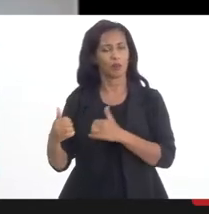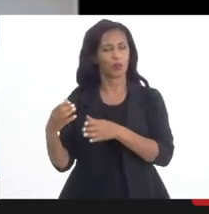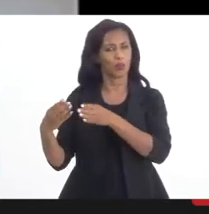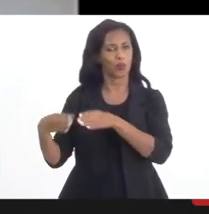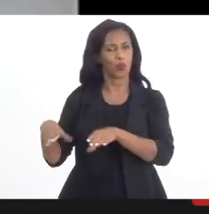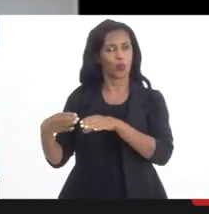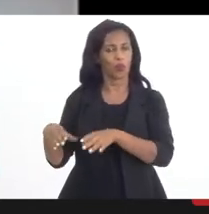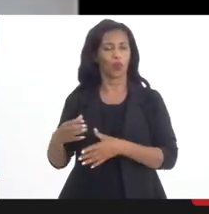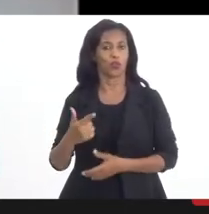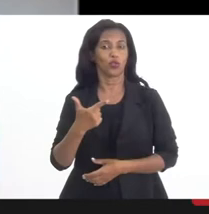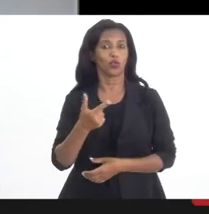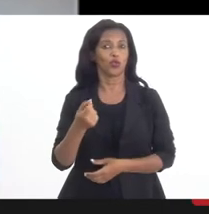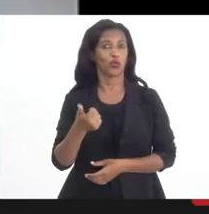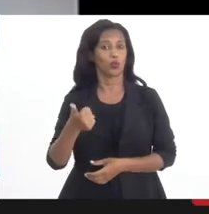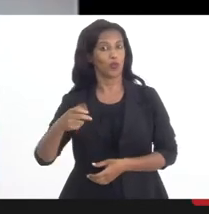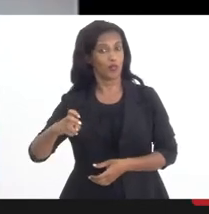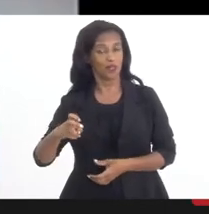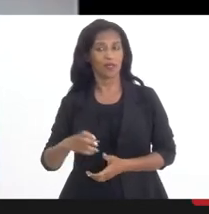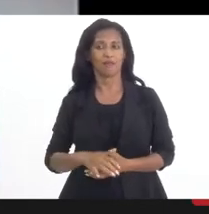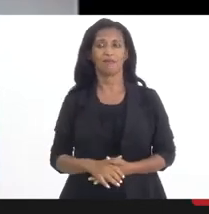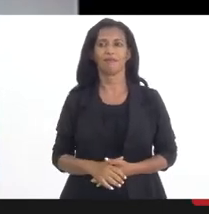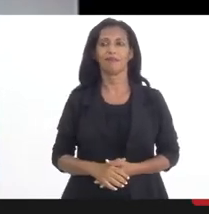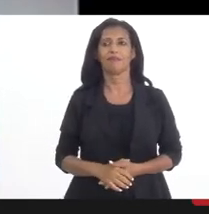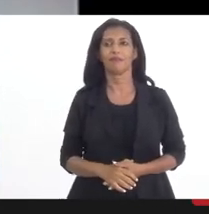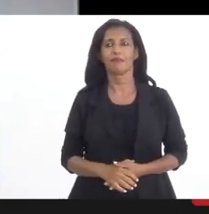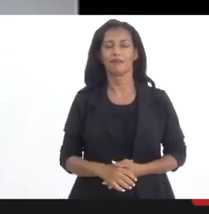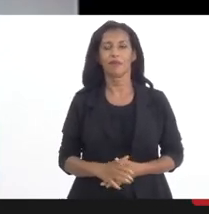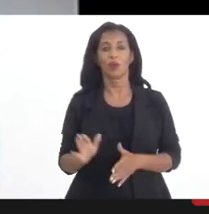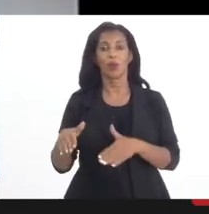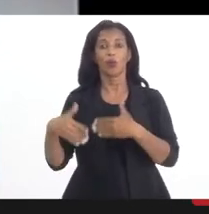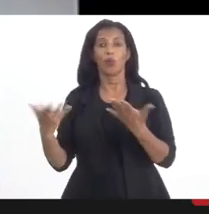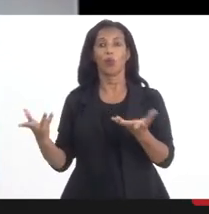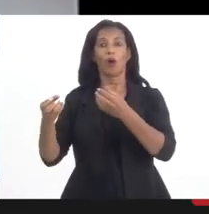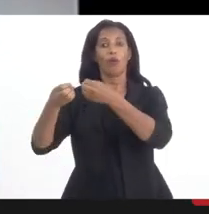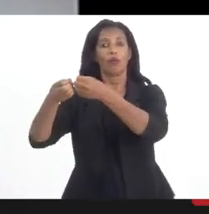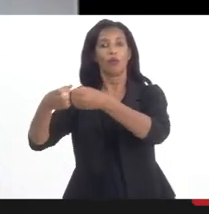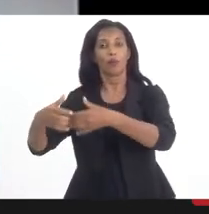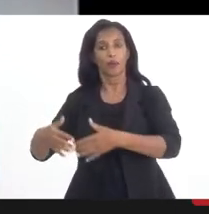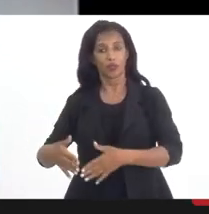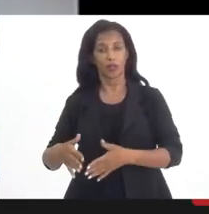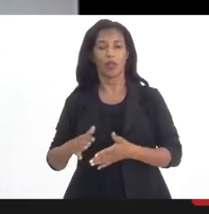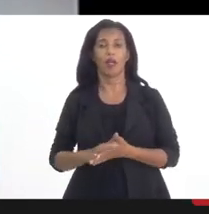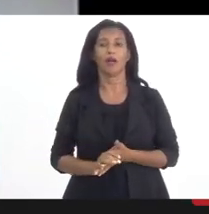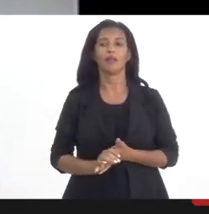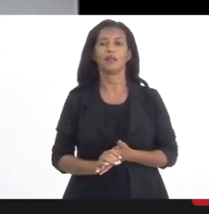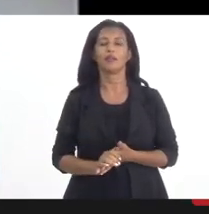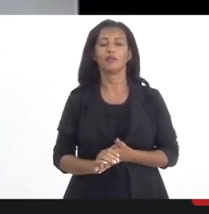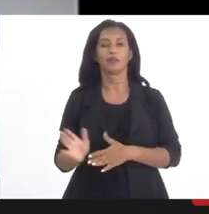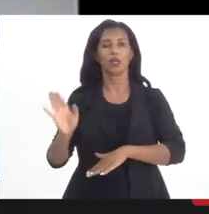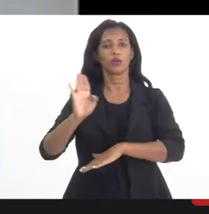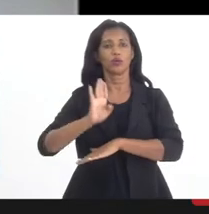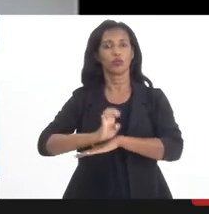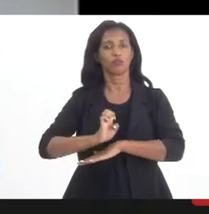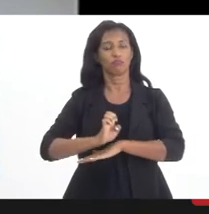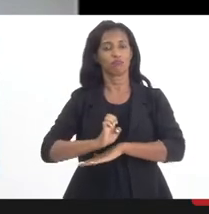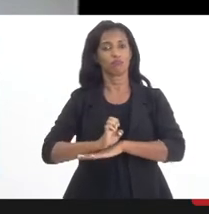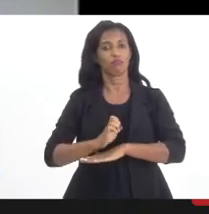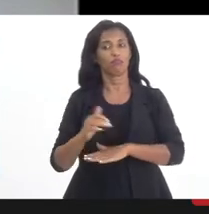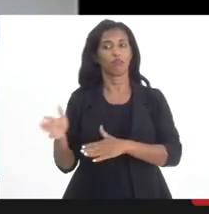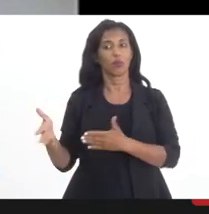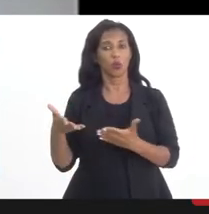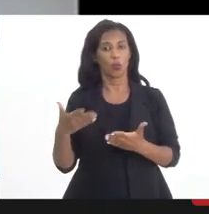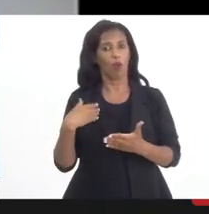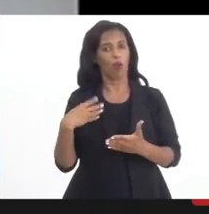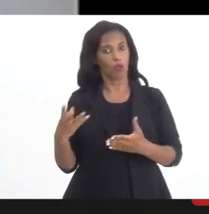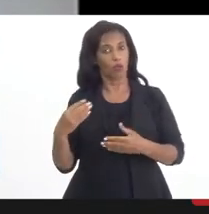concurso de magistério de 2015, né, o qual foi prejudicado pelo regime de recessão do Estado, o qual me